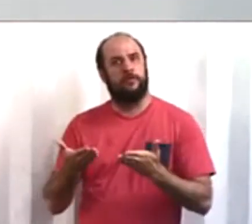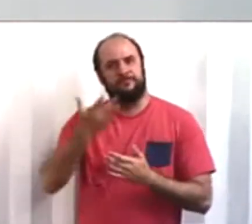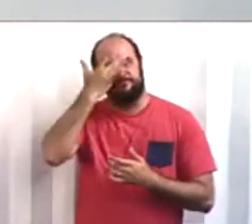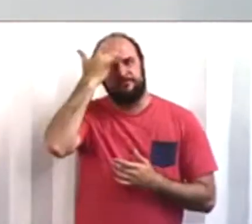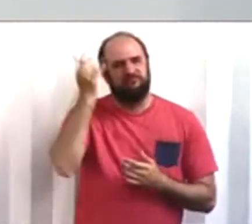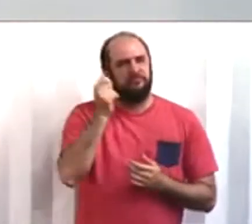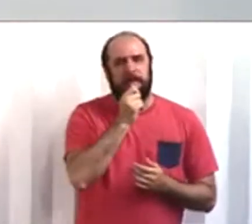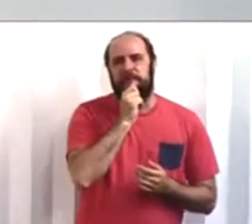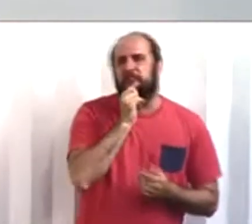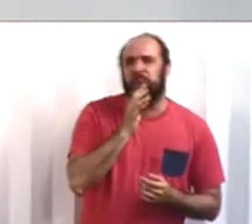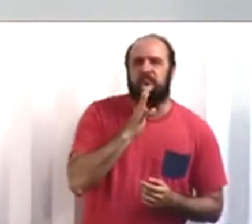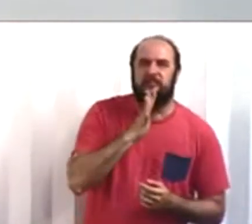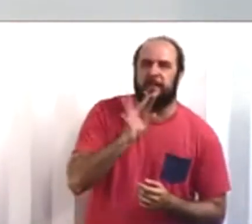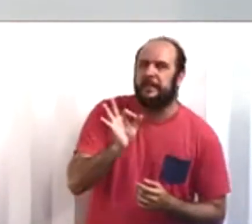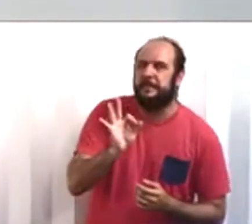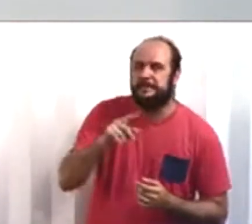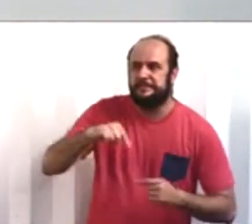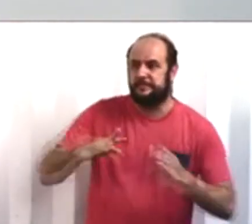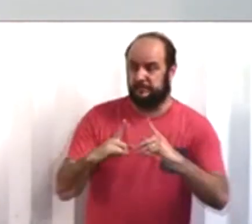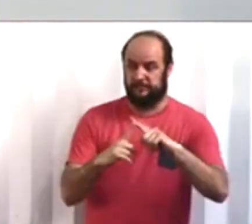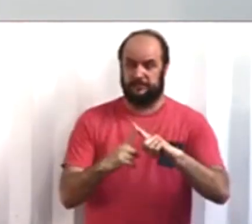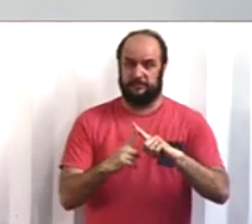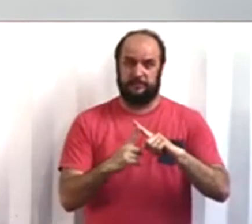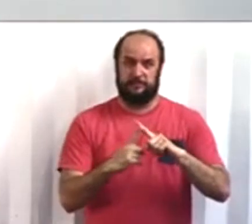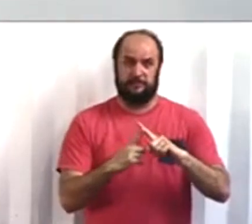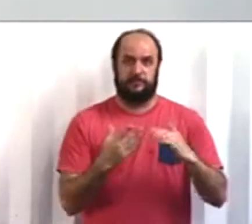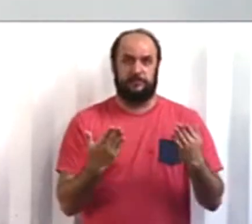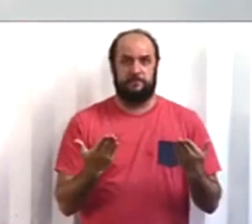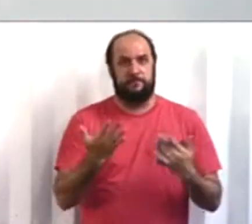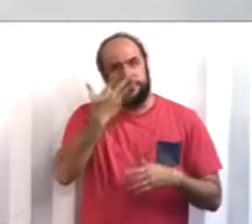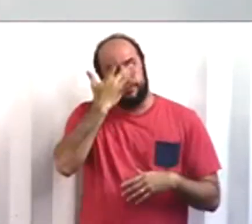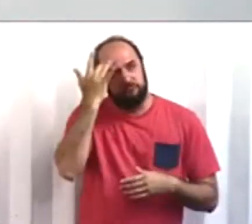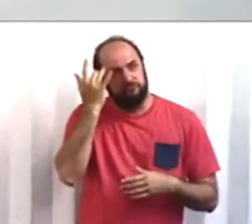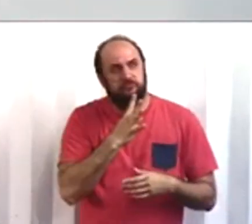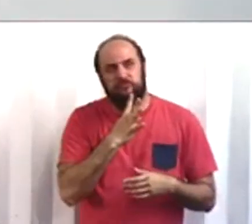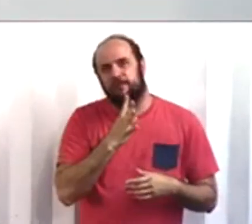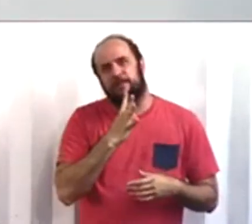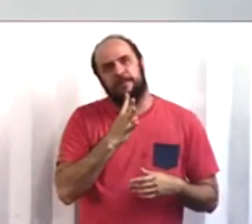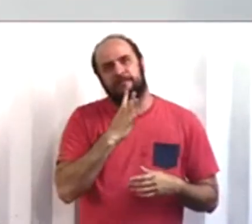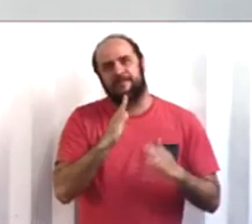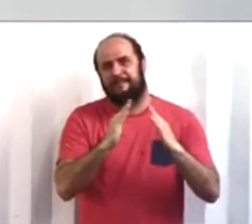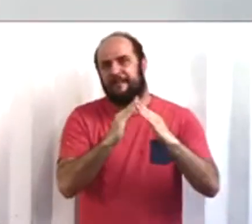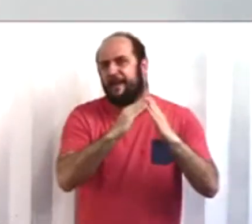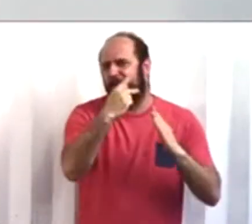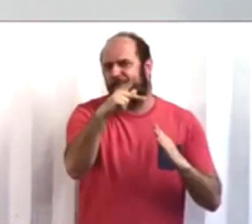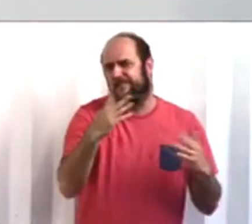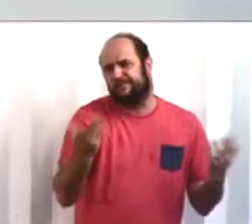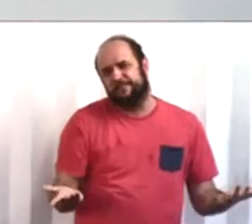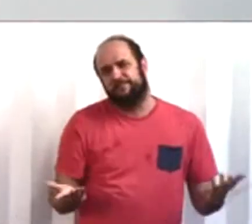ainda não o conheceu estando aqui na nossa igreja, como alguém que ainda não o conheceu estando em casa.